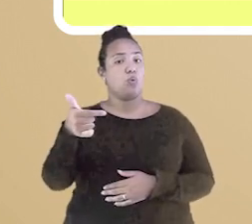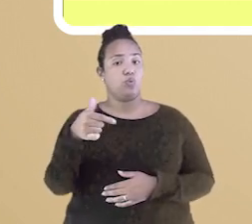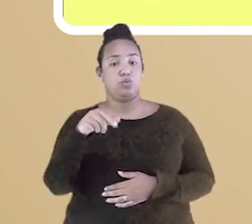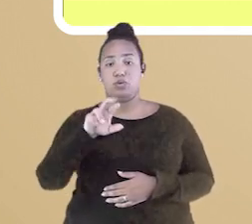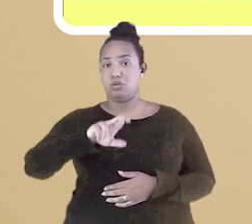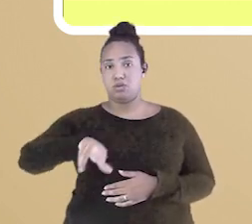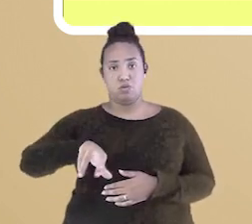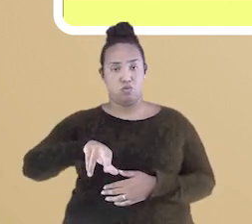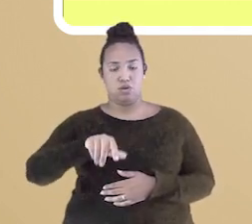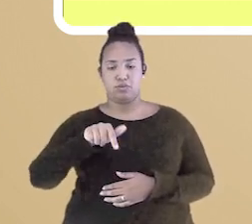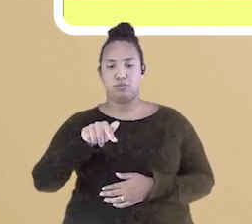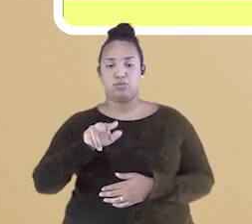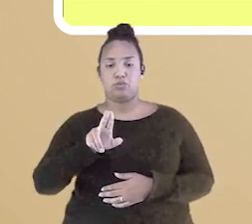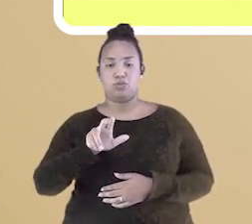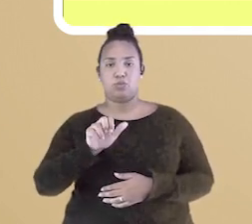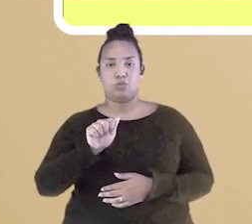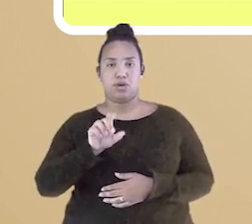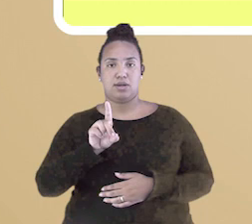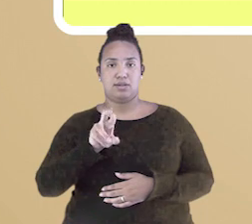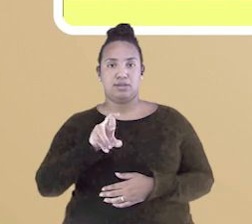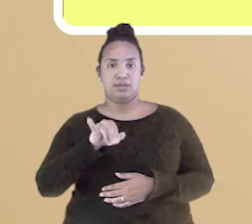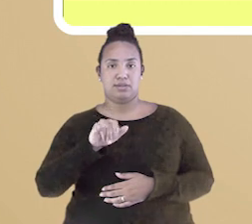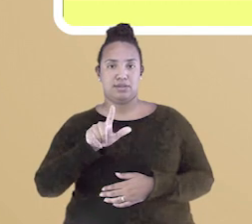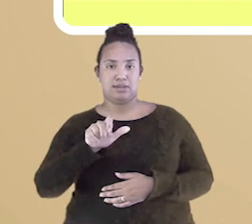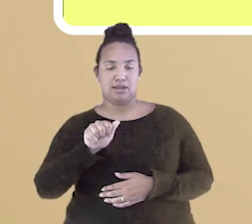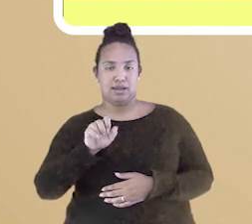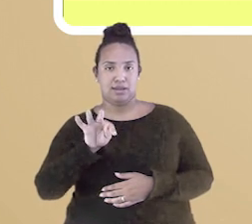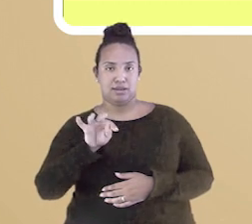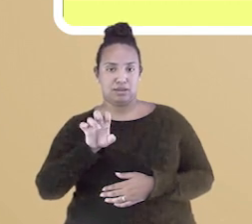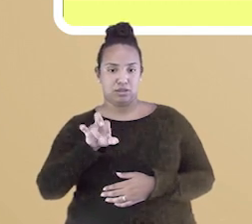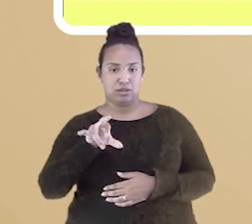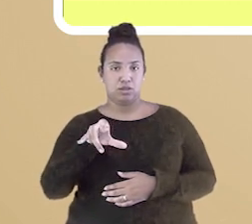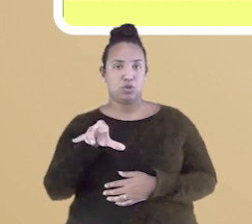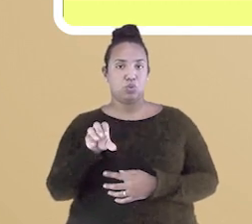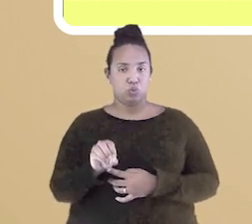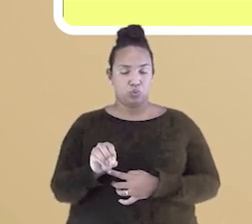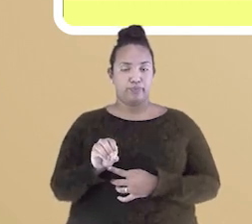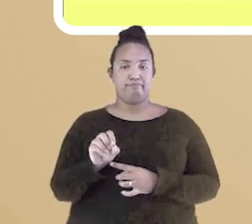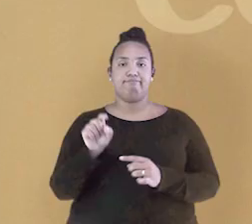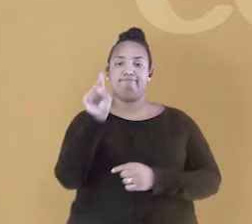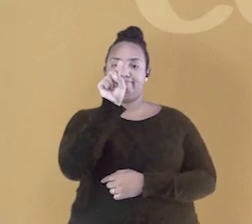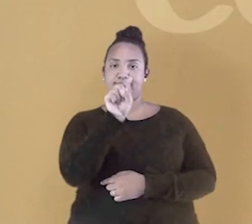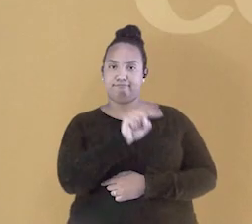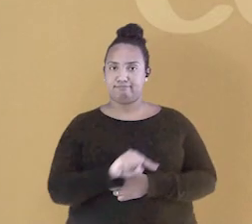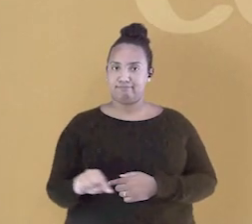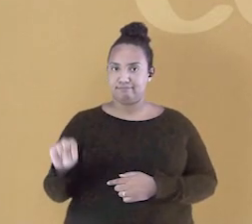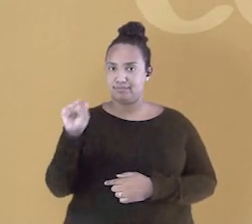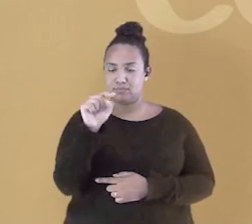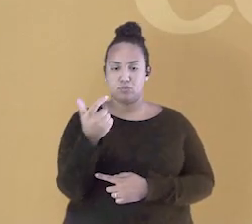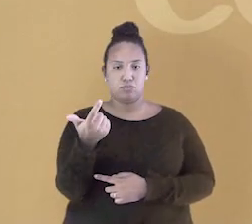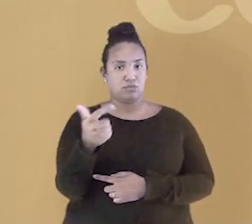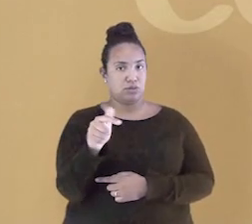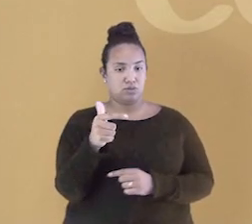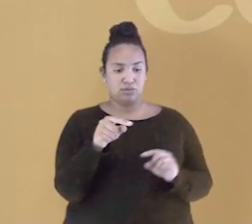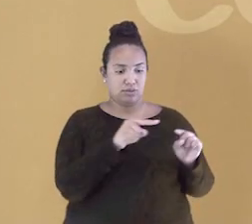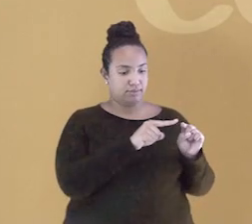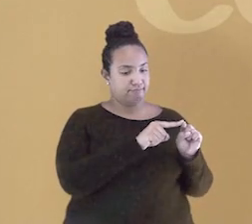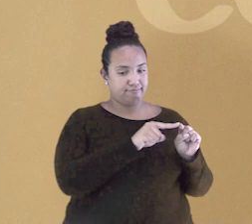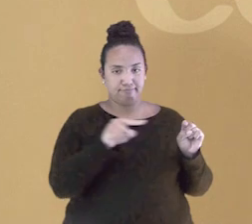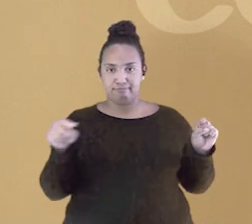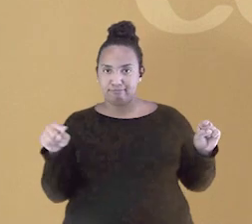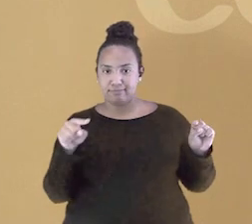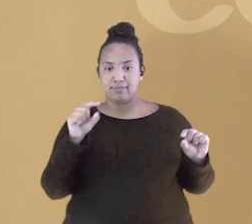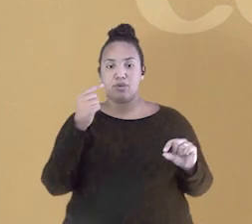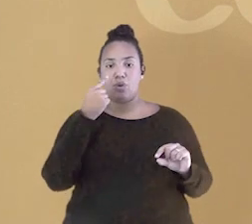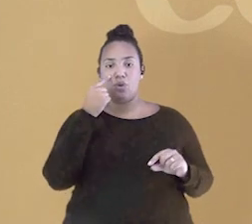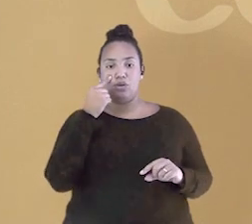o círculo. O círculo é a única figura plana que não tem nenhum lado reto. Ele é todo circular, veja